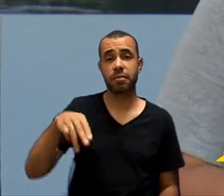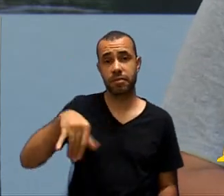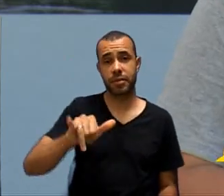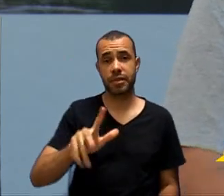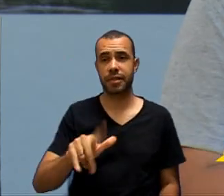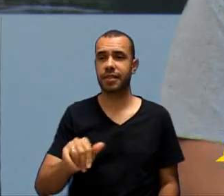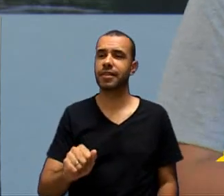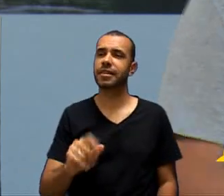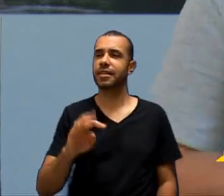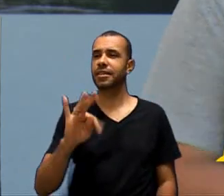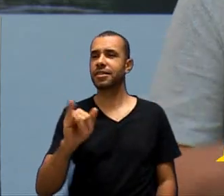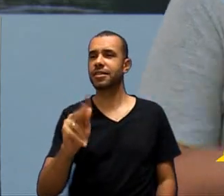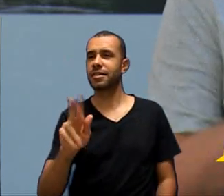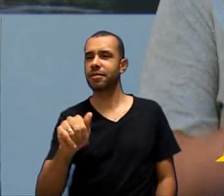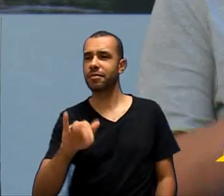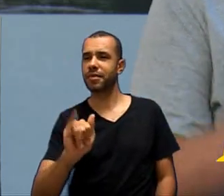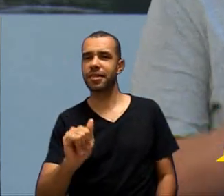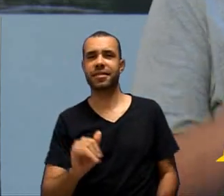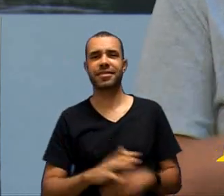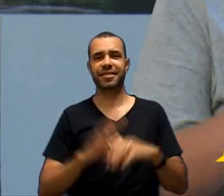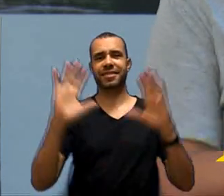conhecida como Tia Mi.